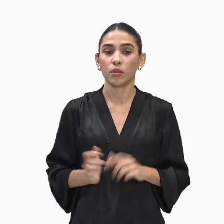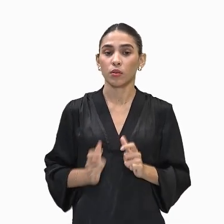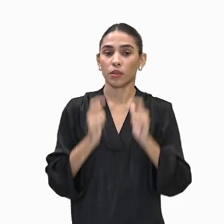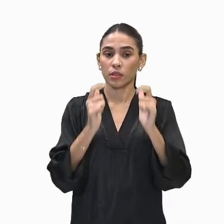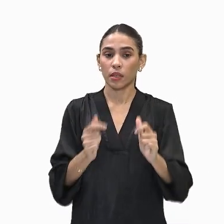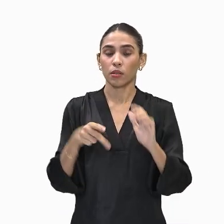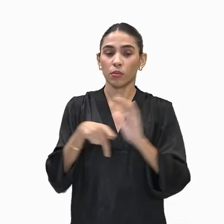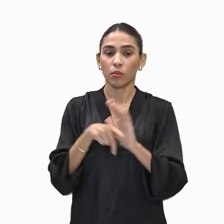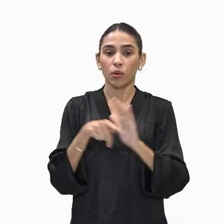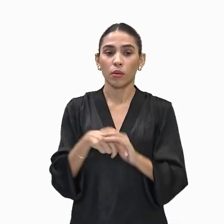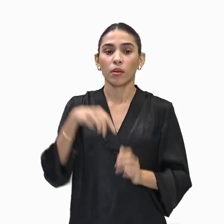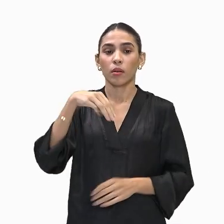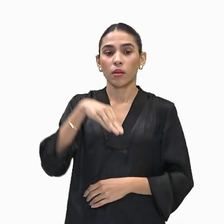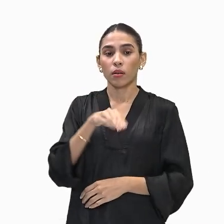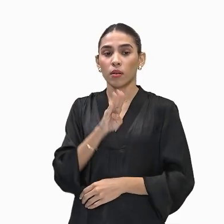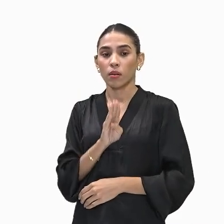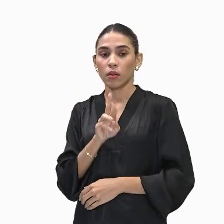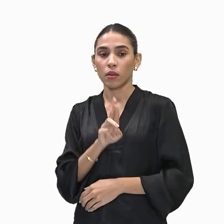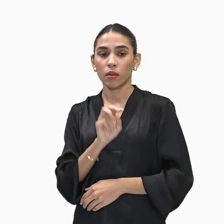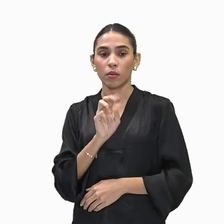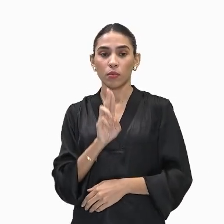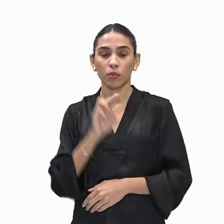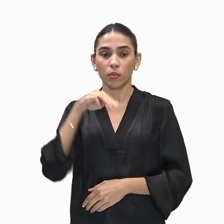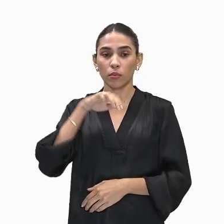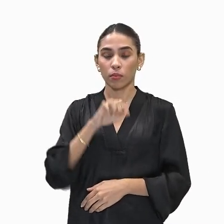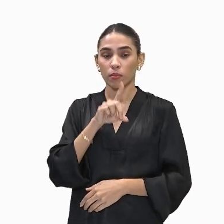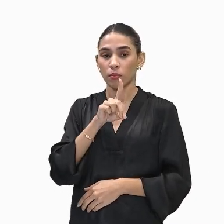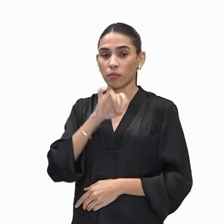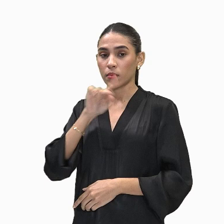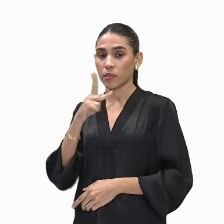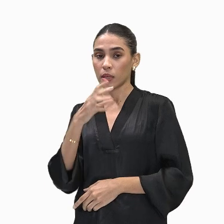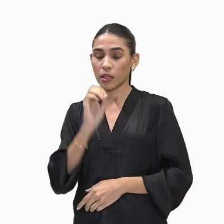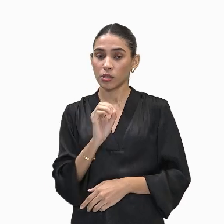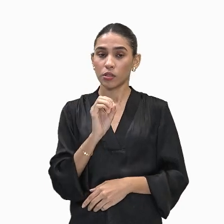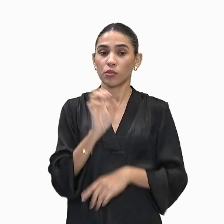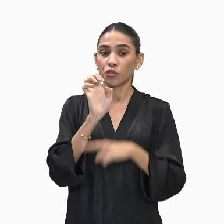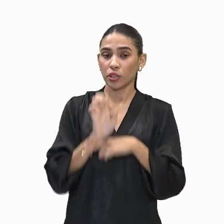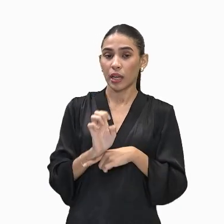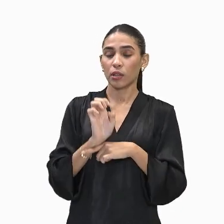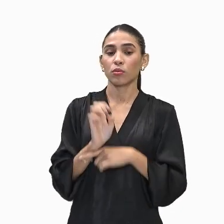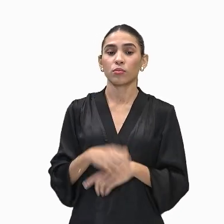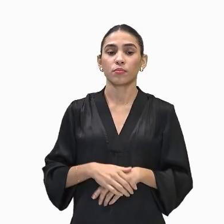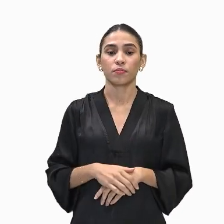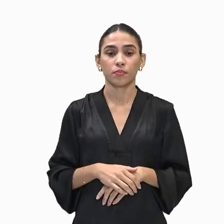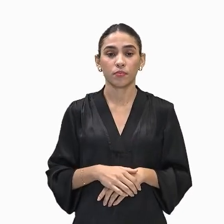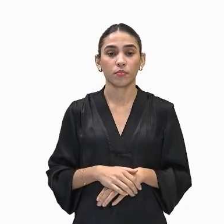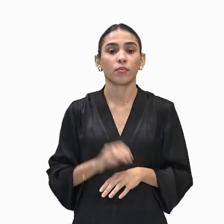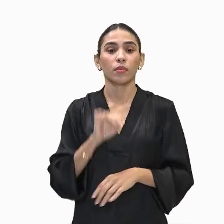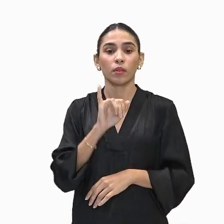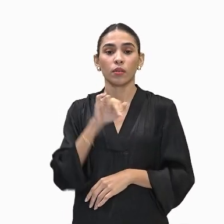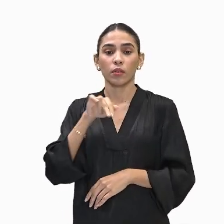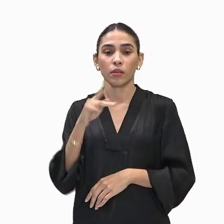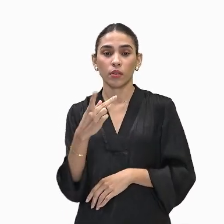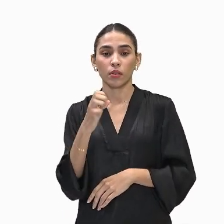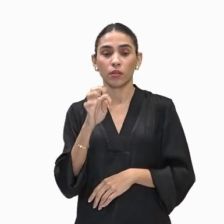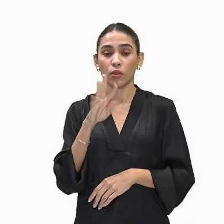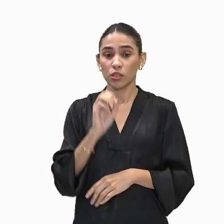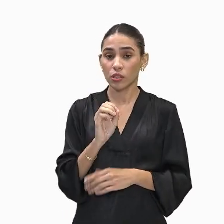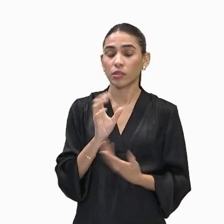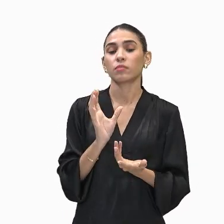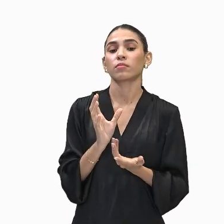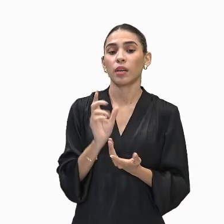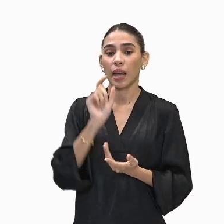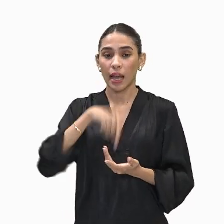é localizado em Brumadinho. O Inhotim é uma entidade privada